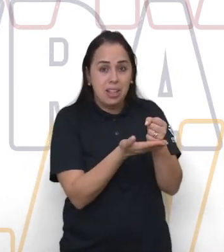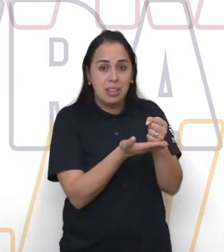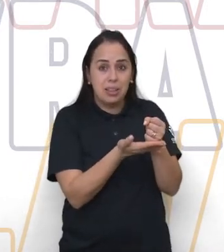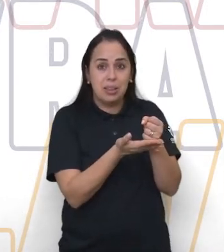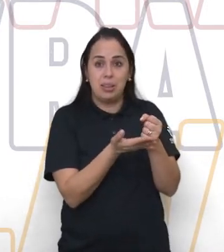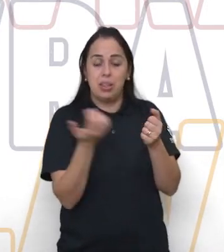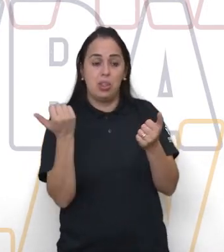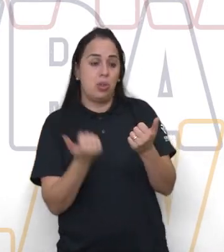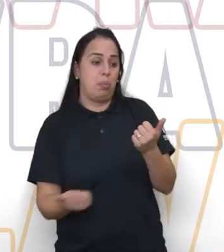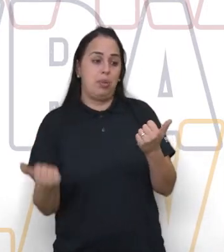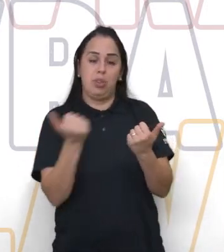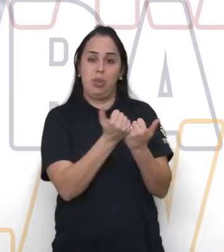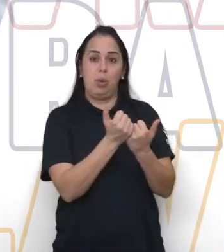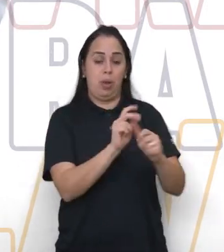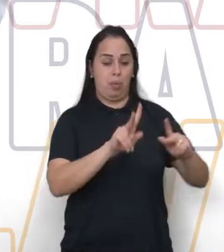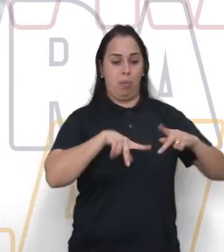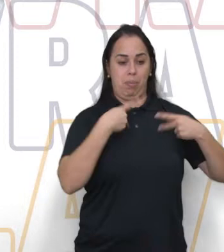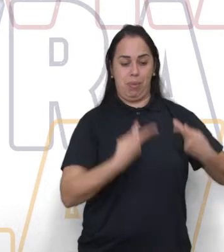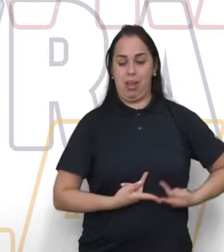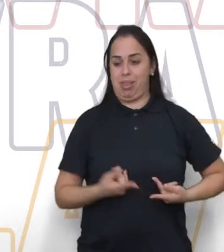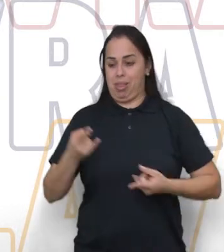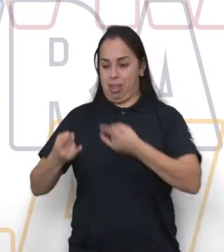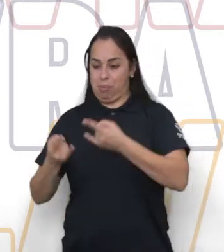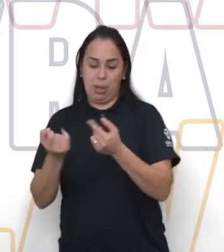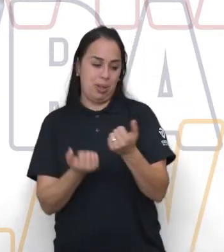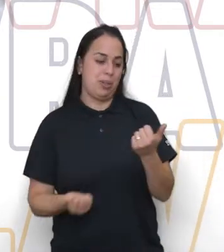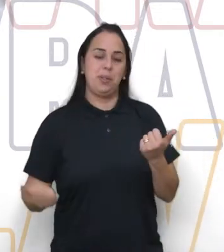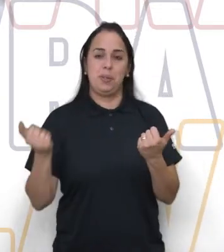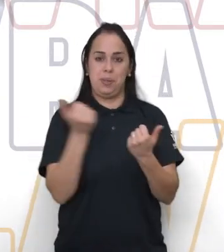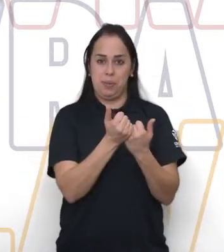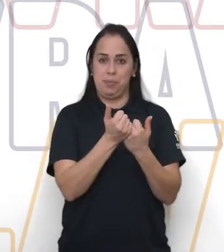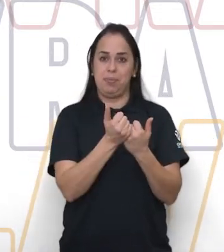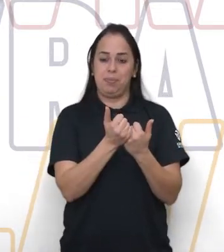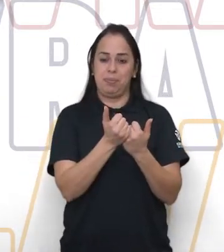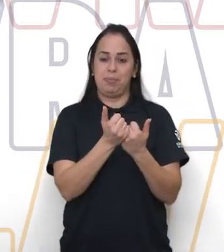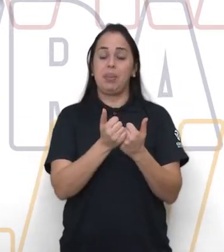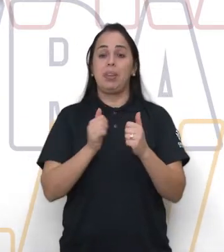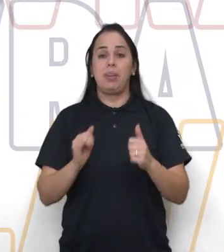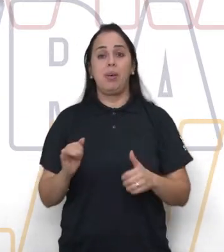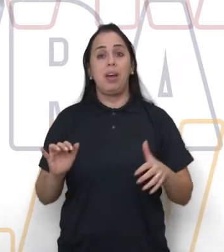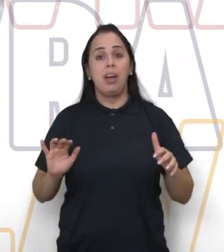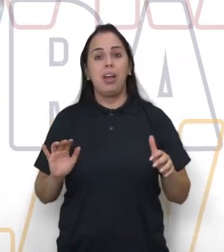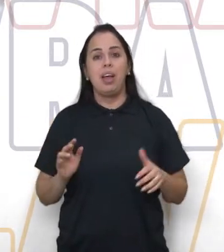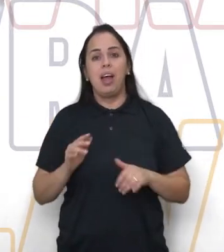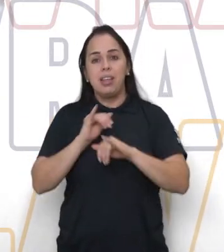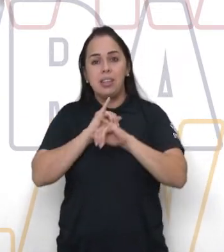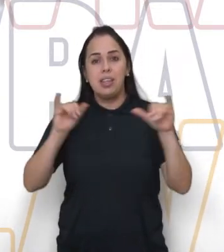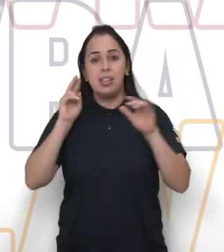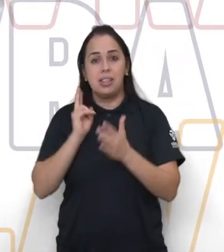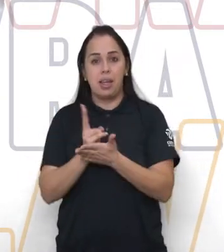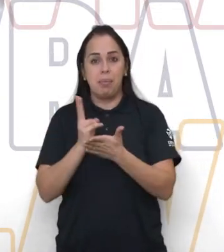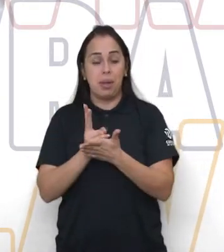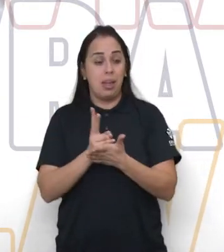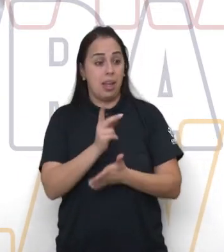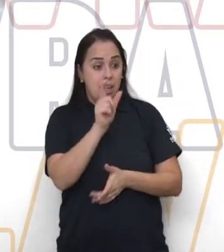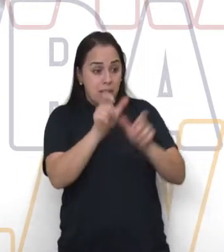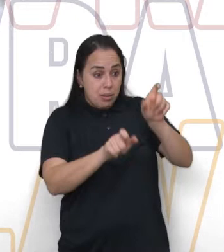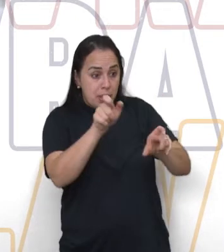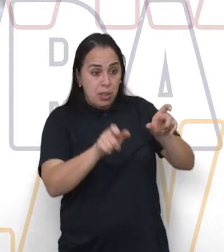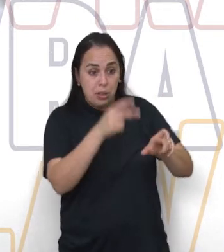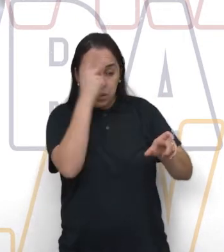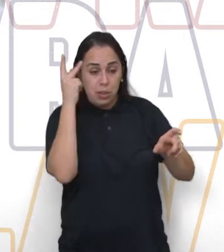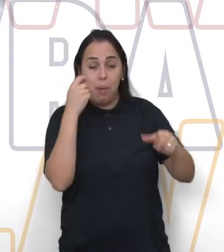porque ela substitui a o celular daí reforçar sempre a questão das pessoas se